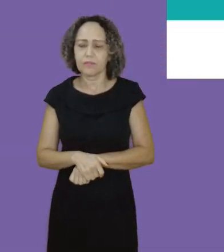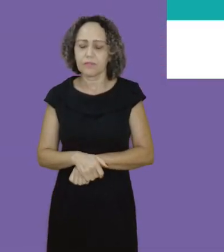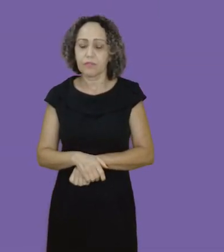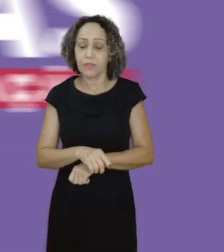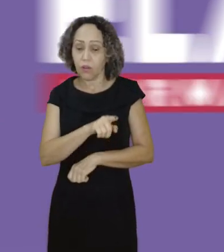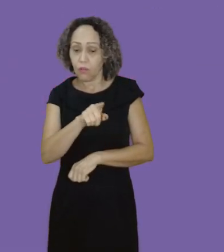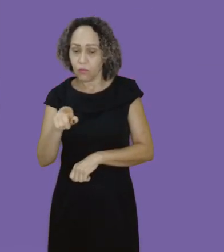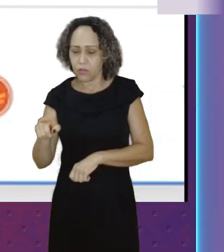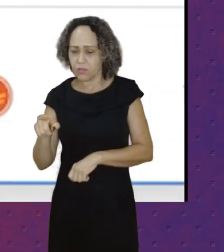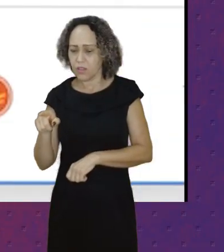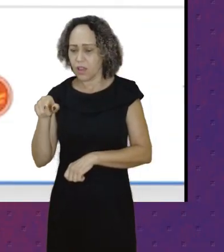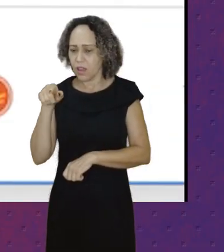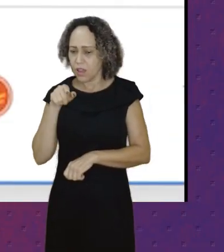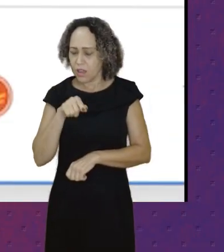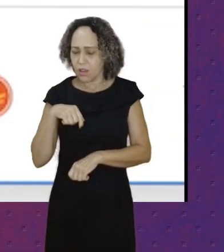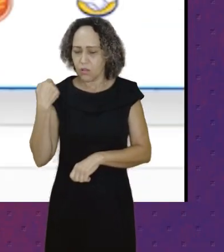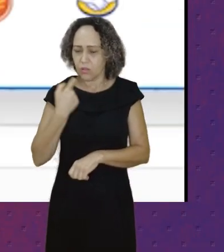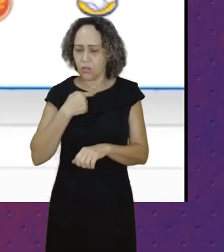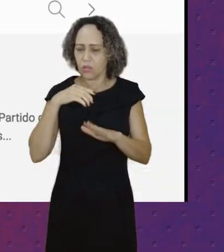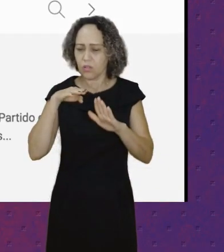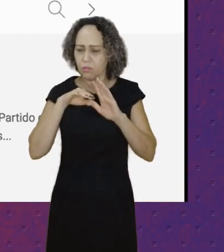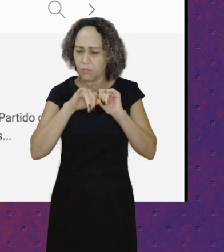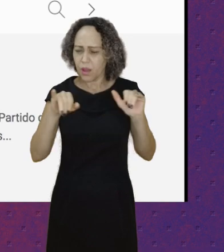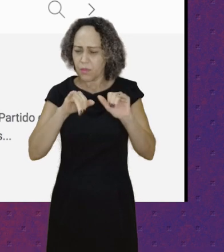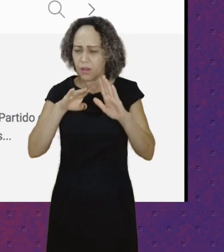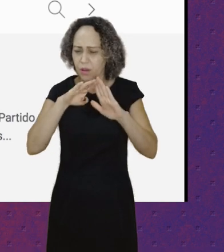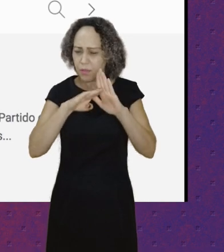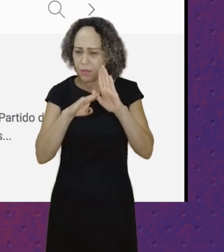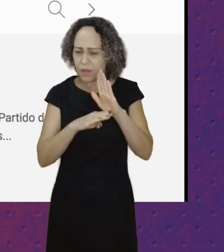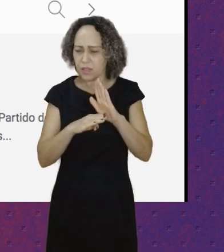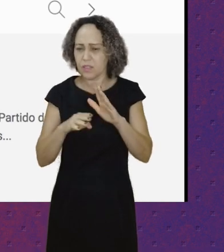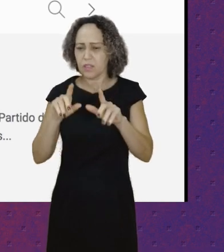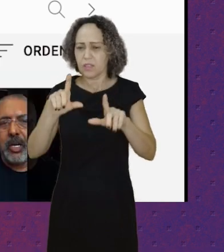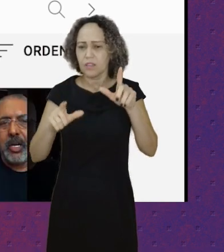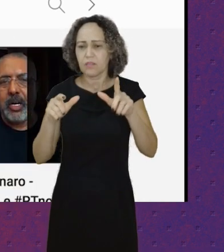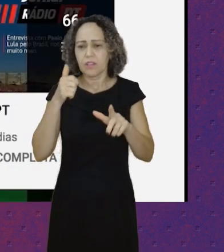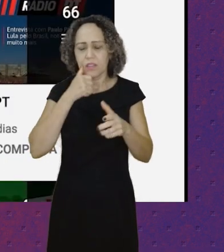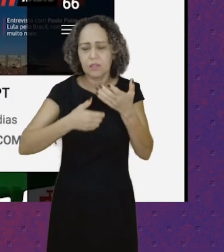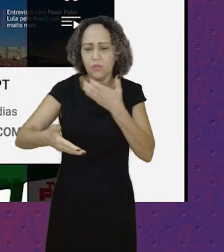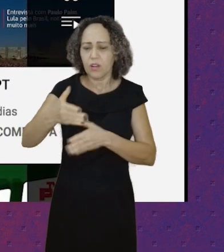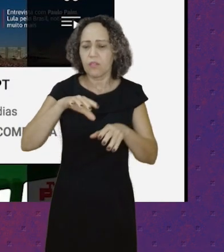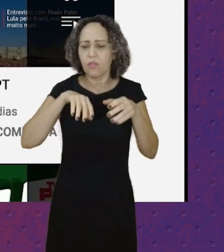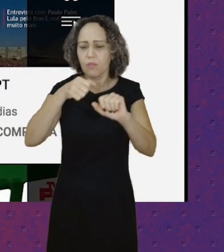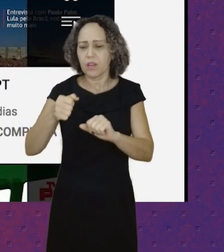Você encontra todos os nossos programas na playlist TV Elas por Elas Formação,